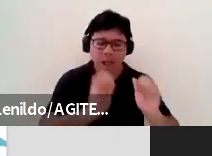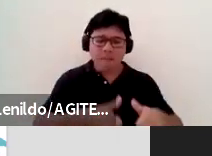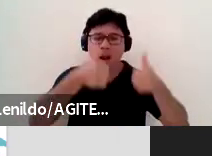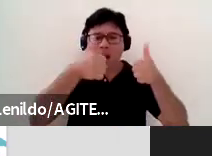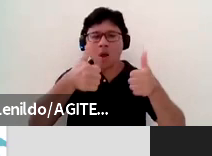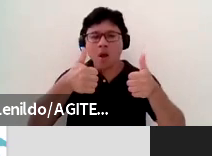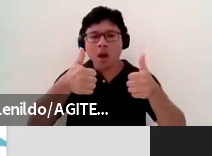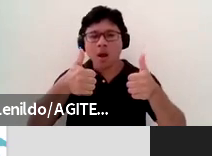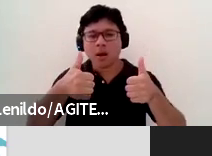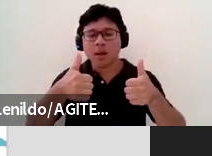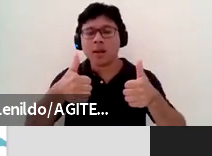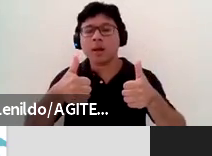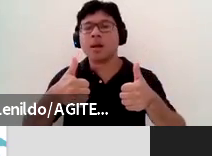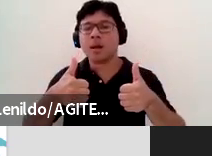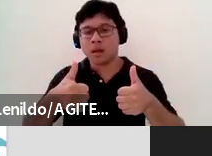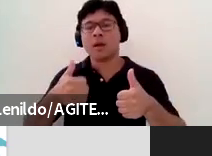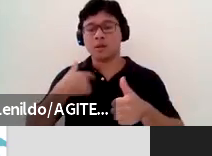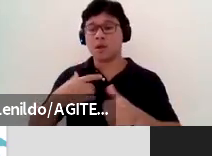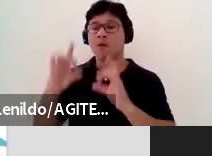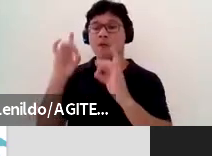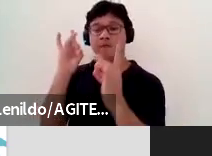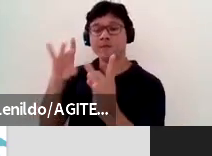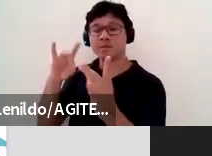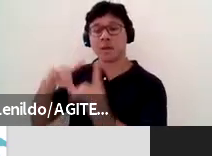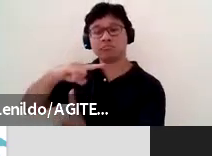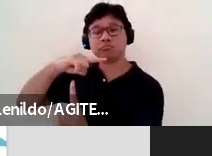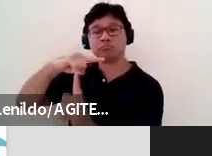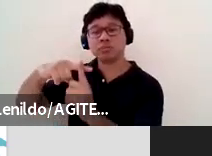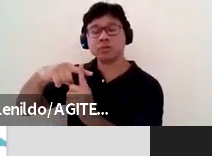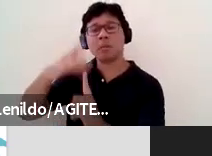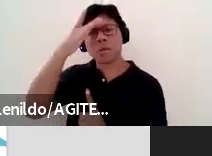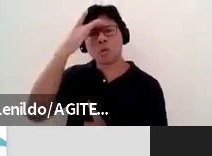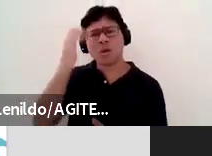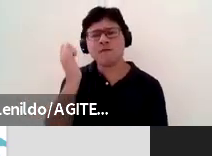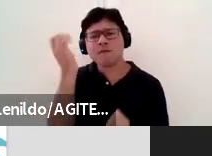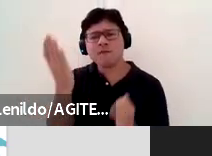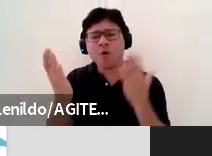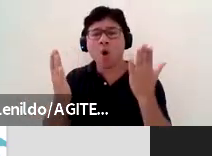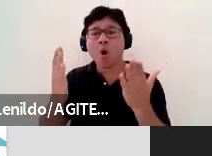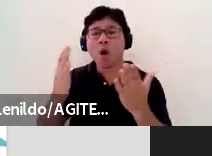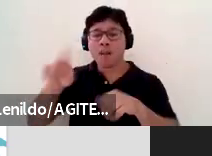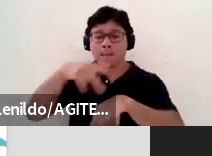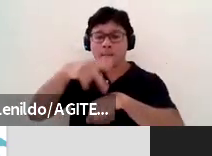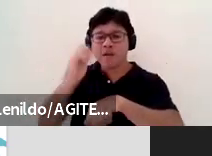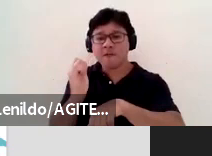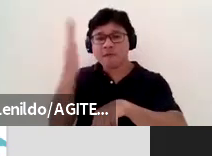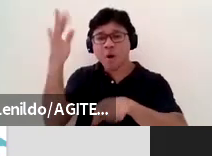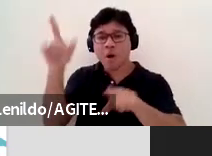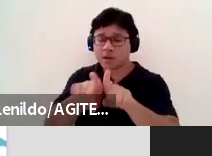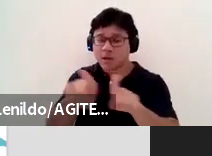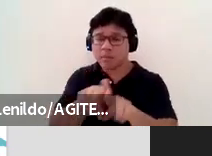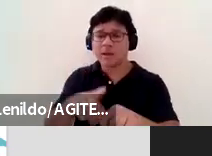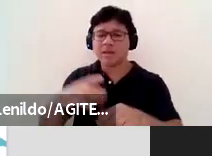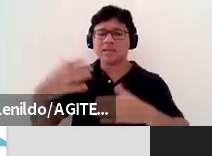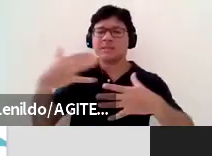feedbacks estavam sendo muito positivos, né? E gente de fora do Brasil, de outras cidades que jamais conseguiriam